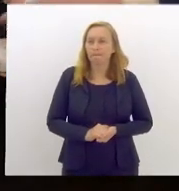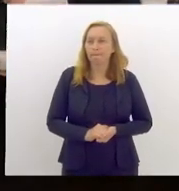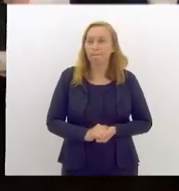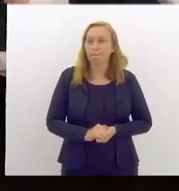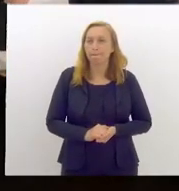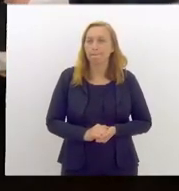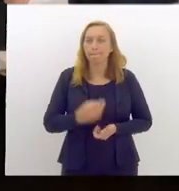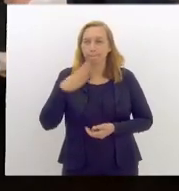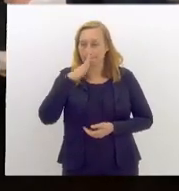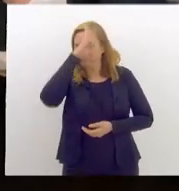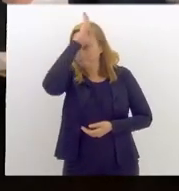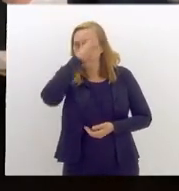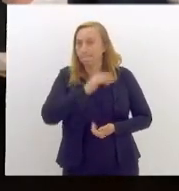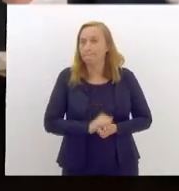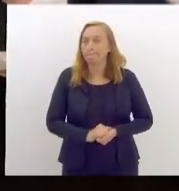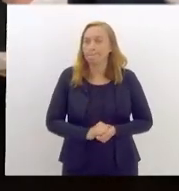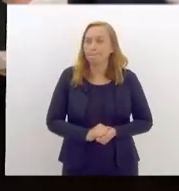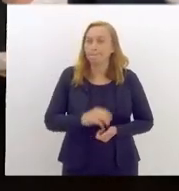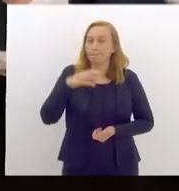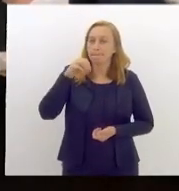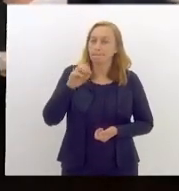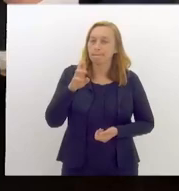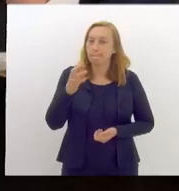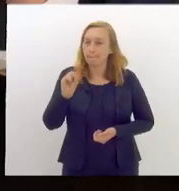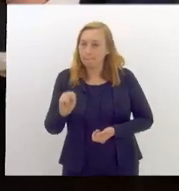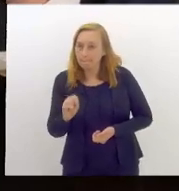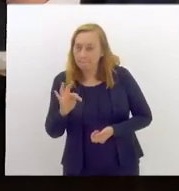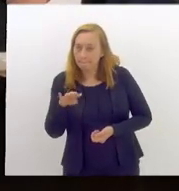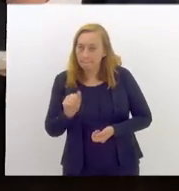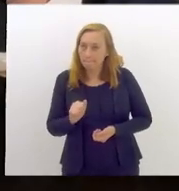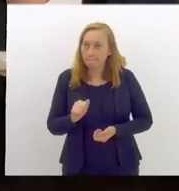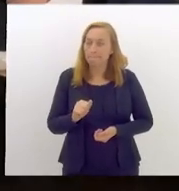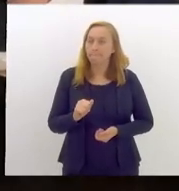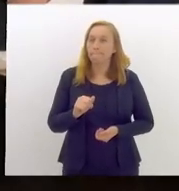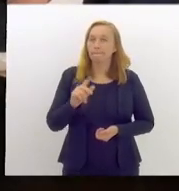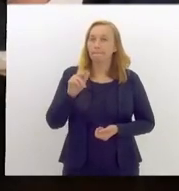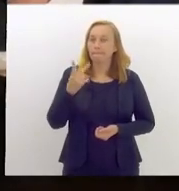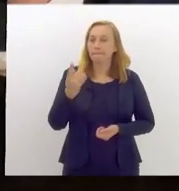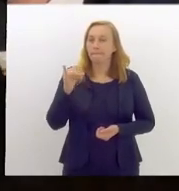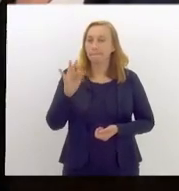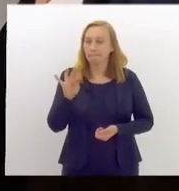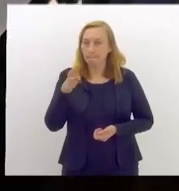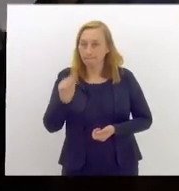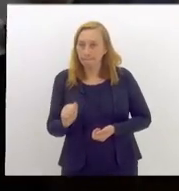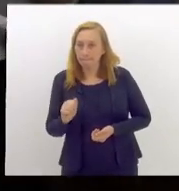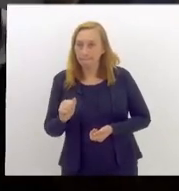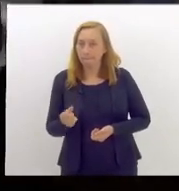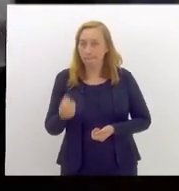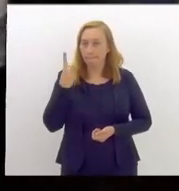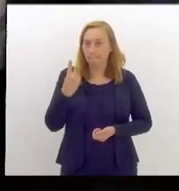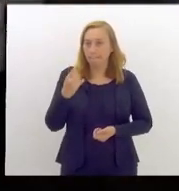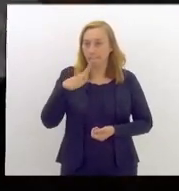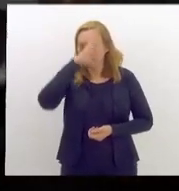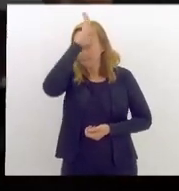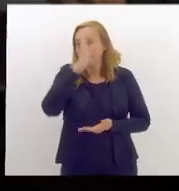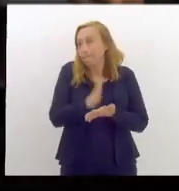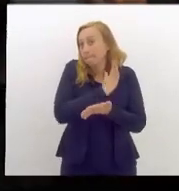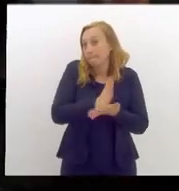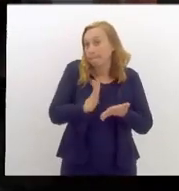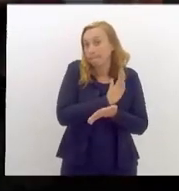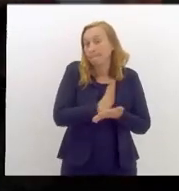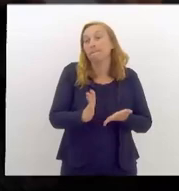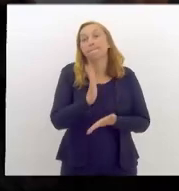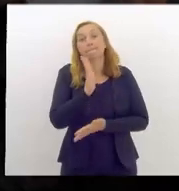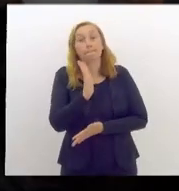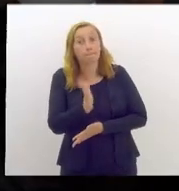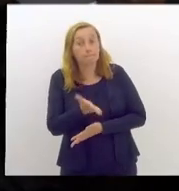bolsonaristas moralistas e hipócritas ex-bolsonanistas Porque alguns já haviam